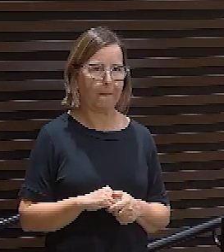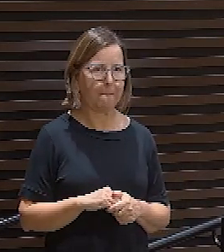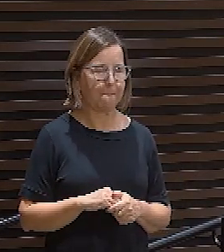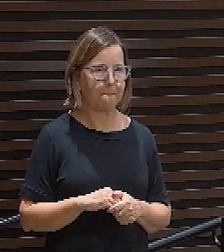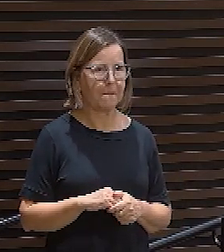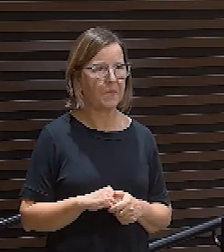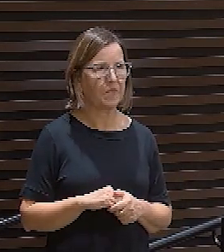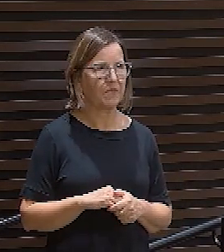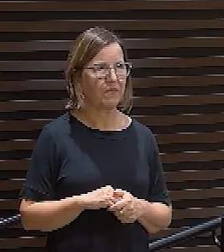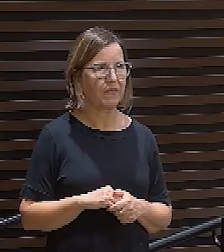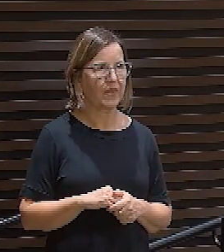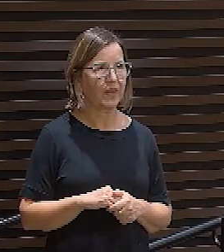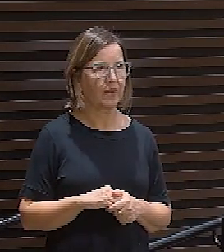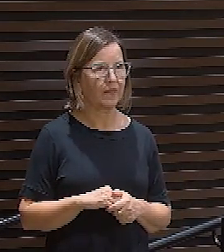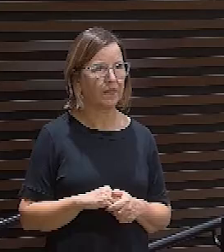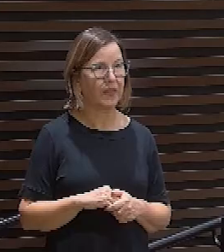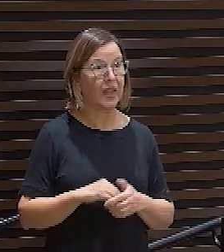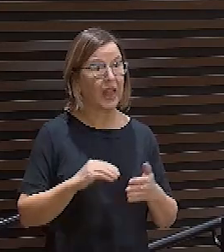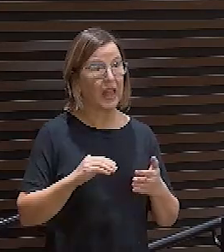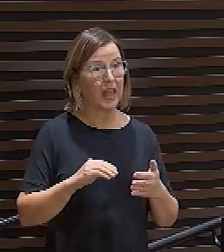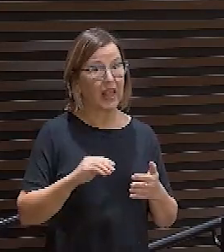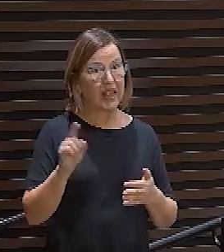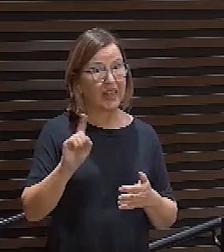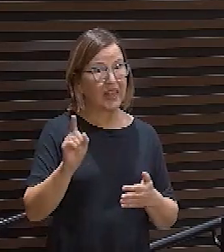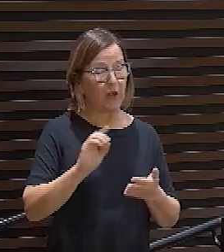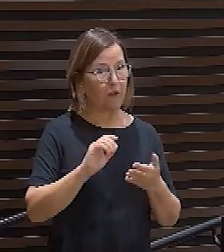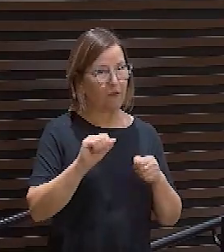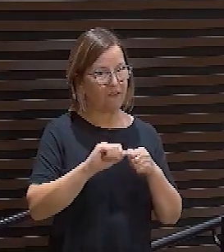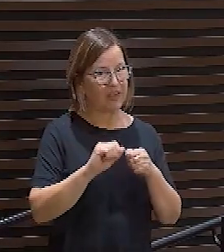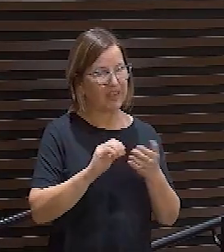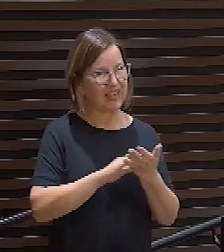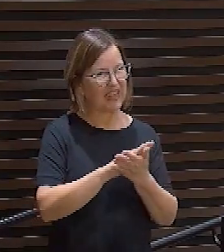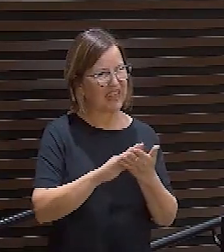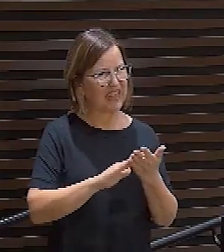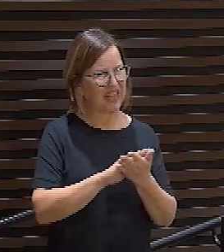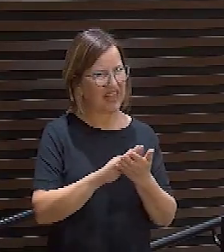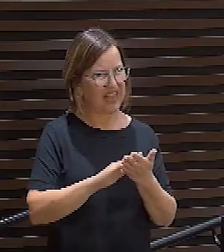façais por partidarismo ou vanglória, mas por humildade.